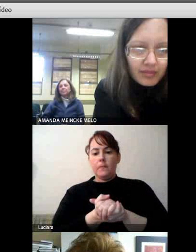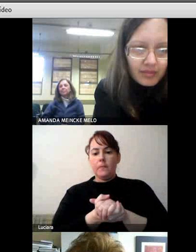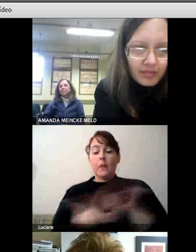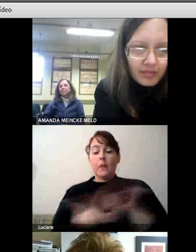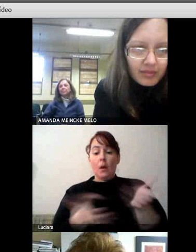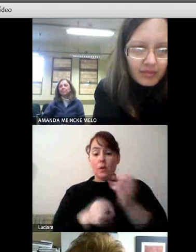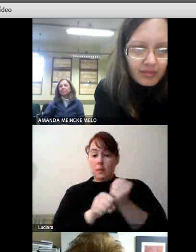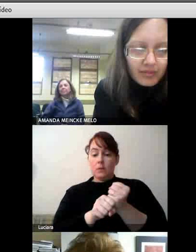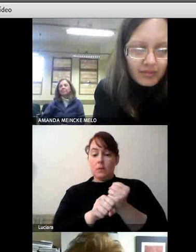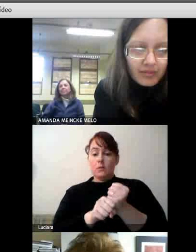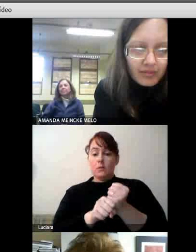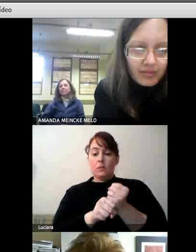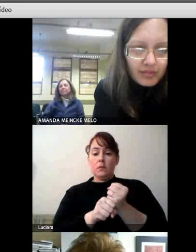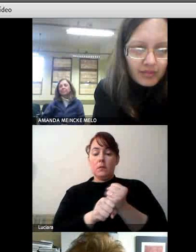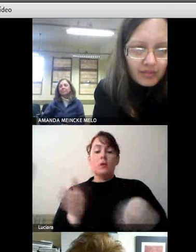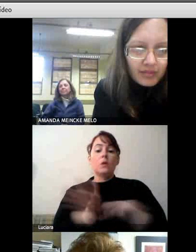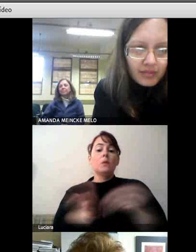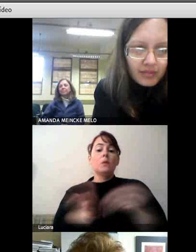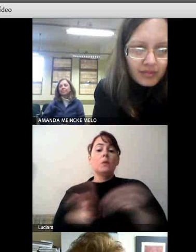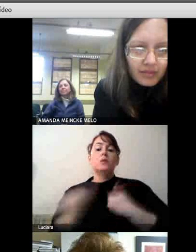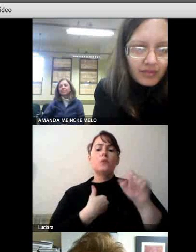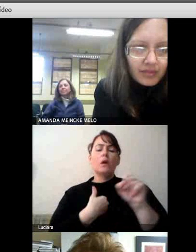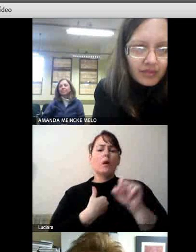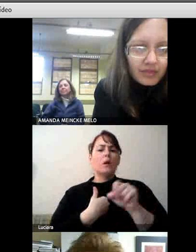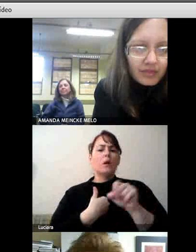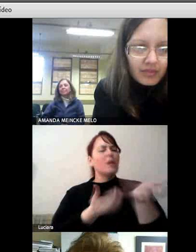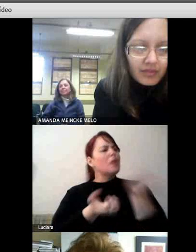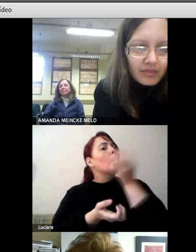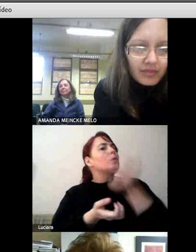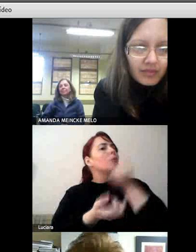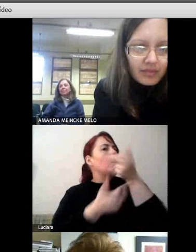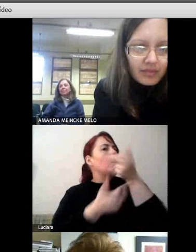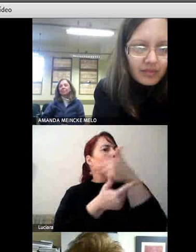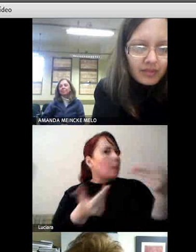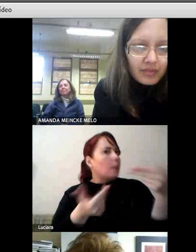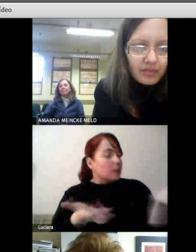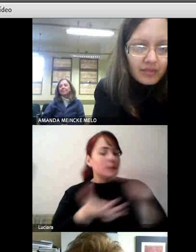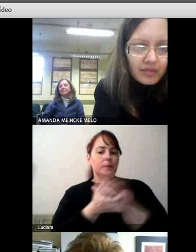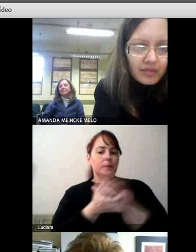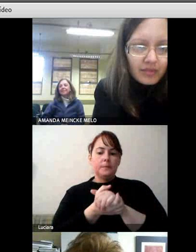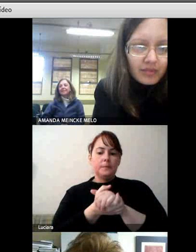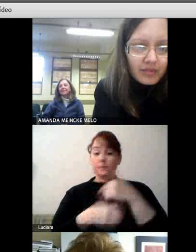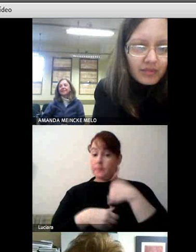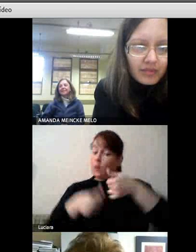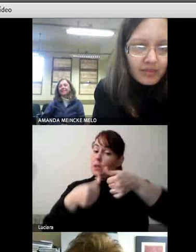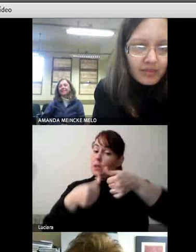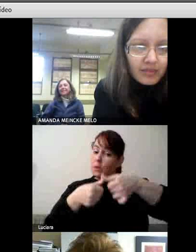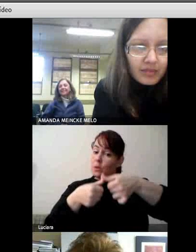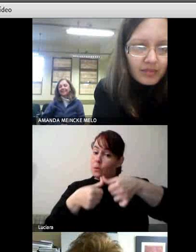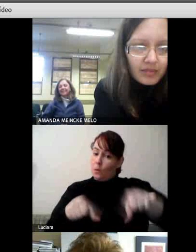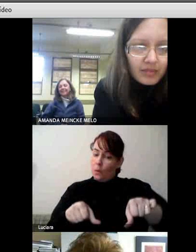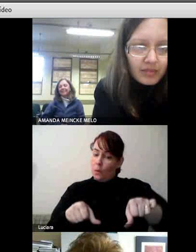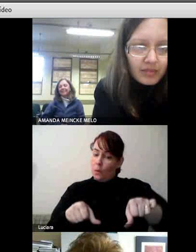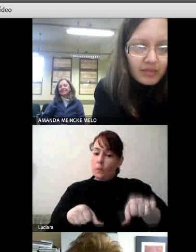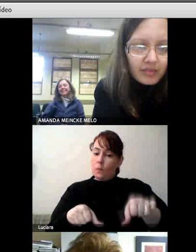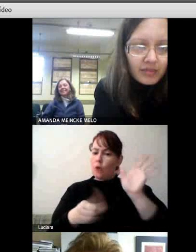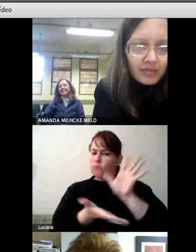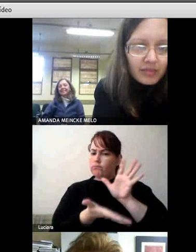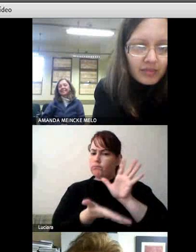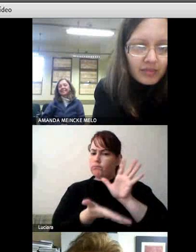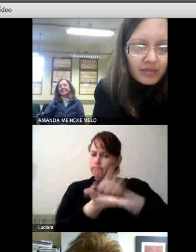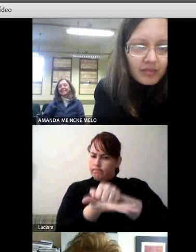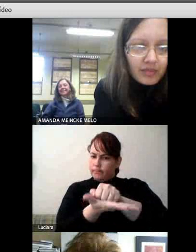tecnologia digital está se desenvolvendo, muda tudo todo dia. É a impermanência. Não tem nada